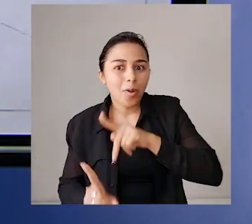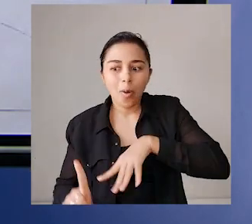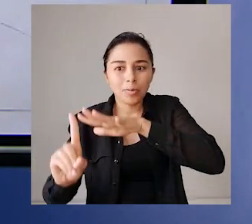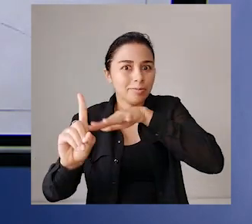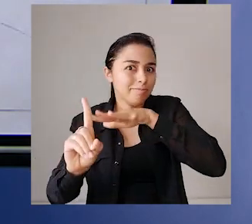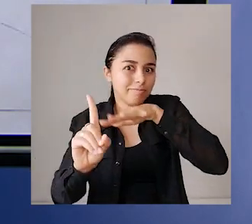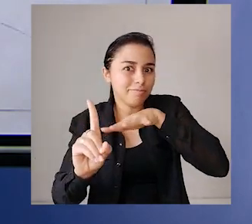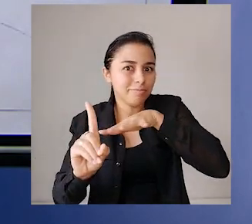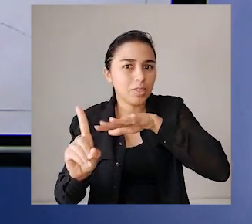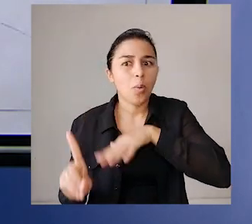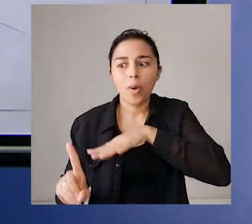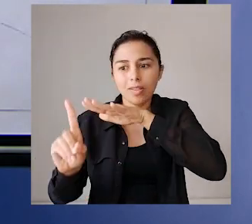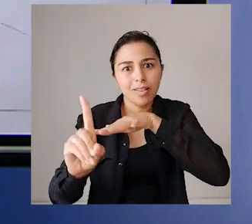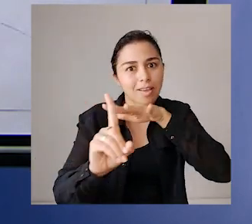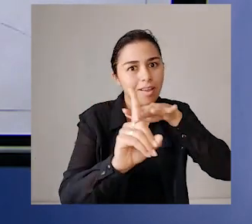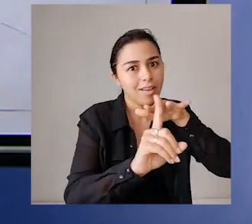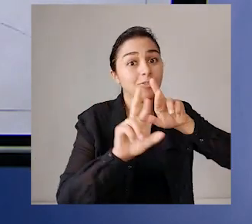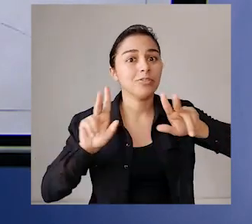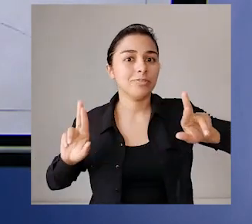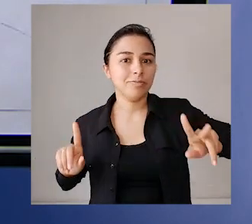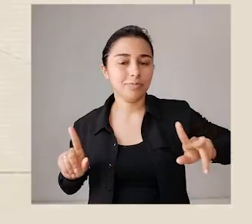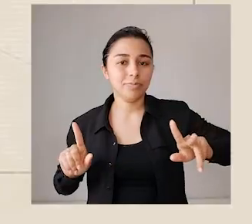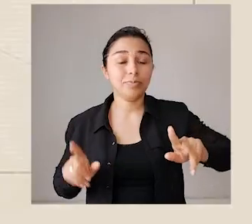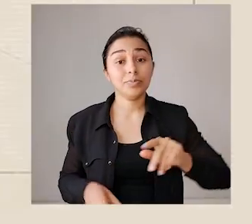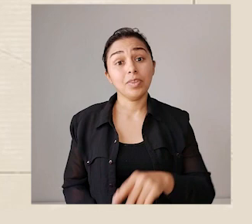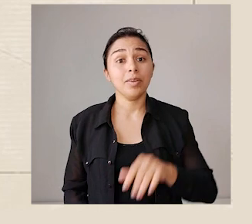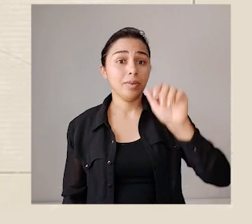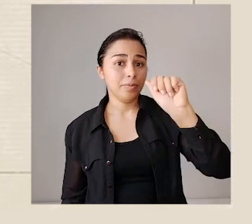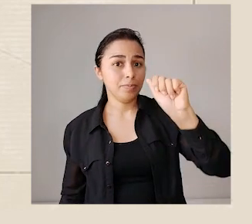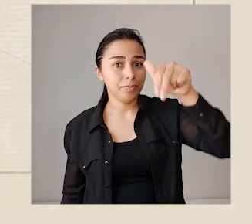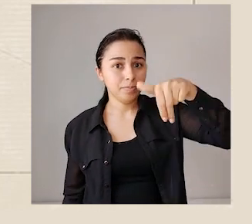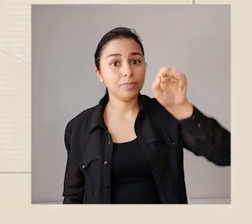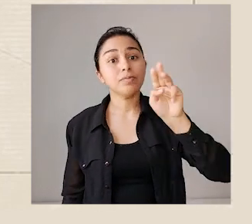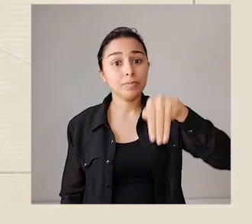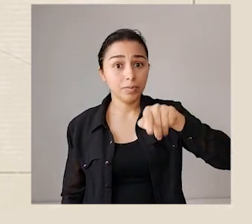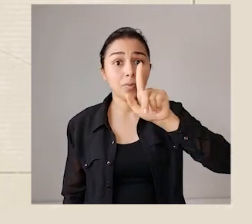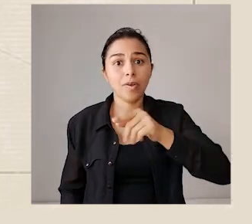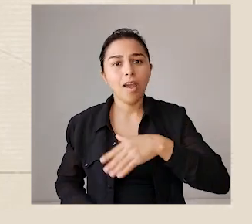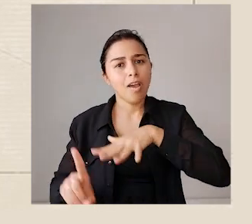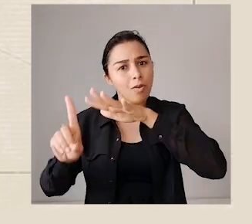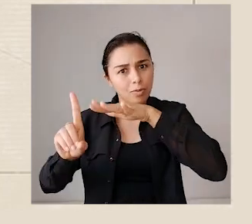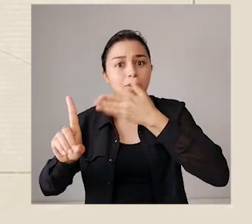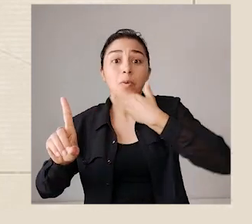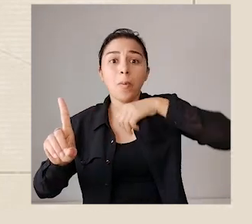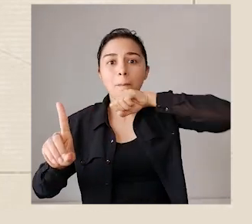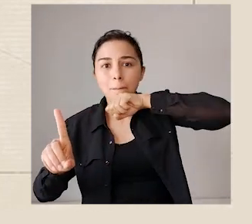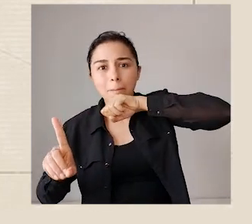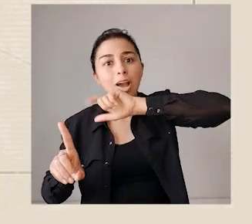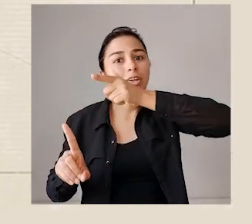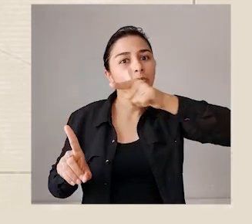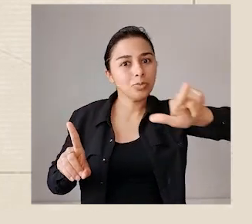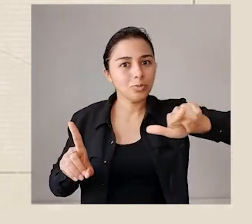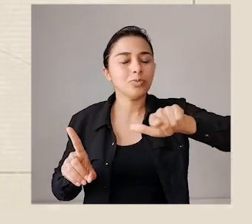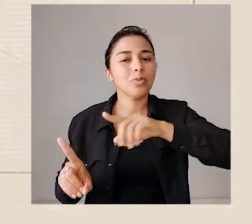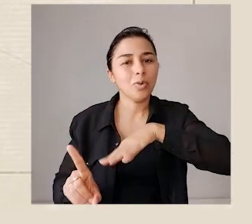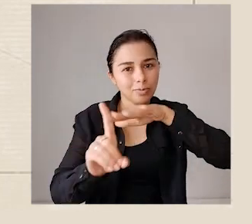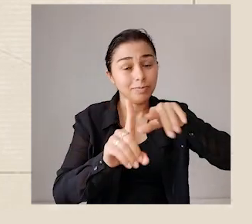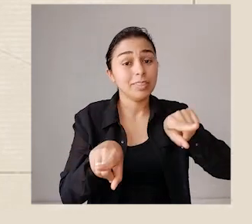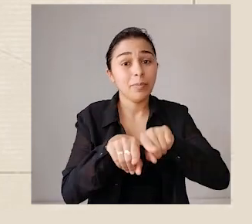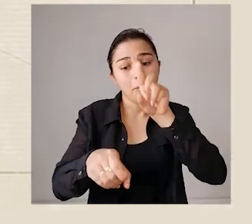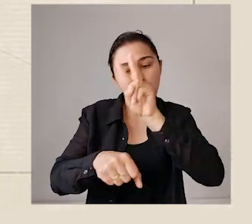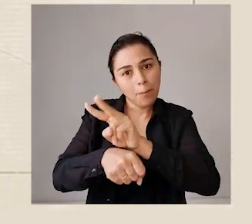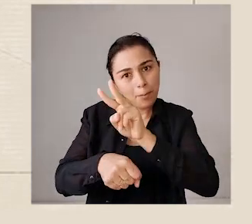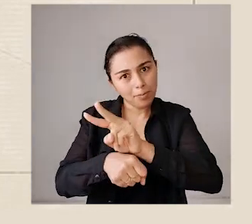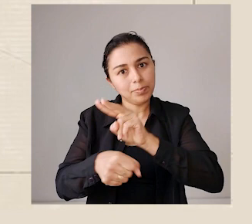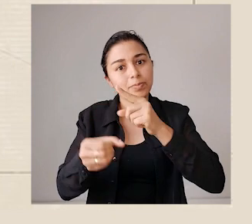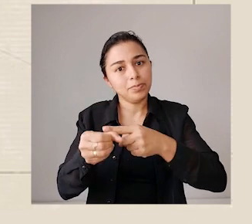Deus diferente. Aqui nós temos o Deus Anum, que ele era pai dos deuses e protetor da cidade